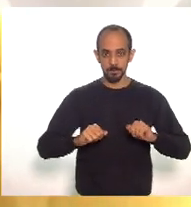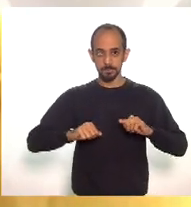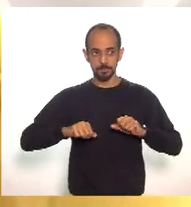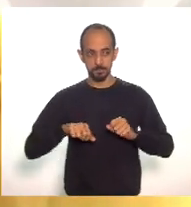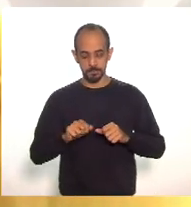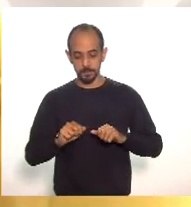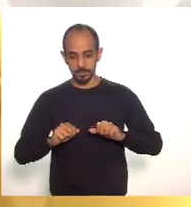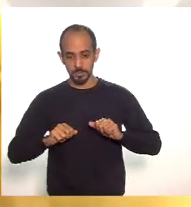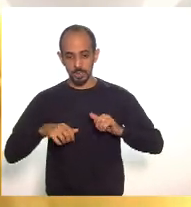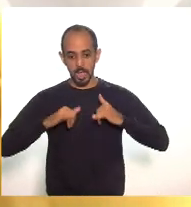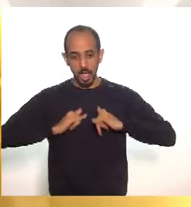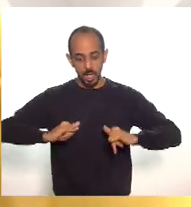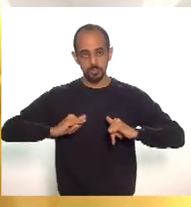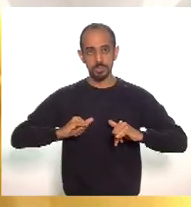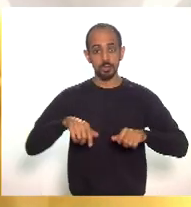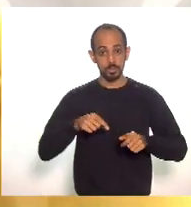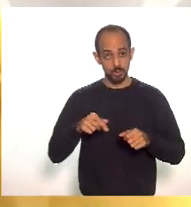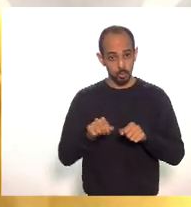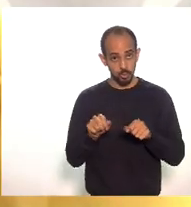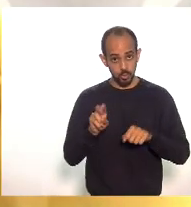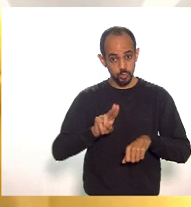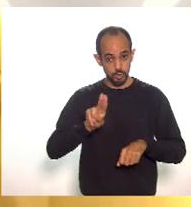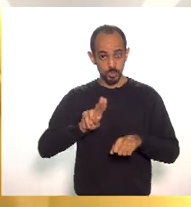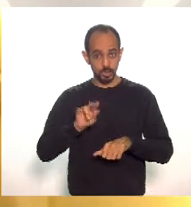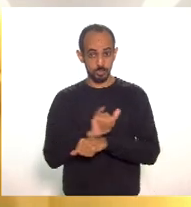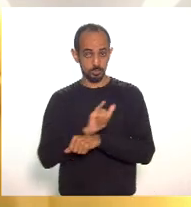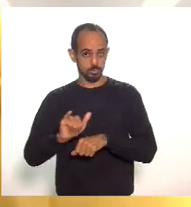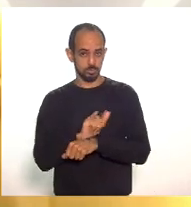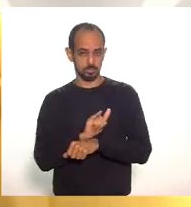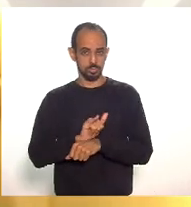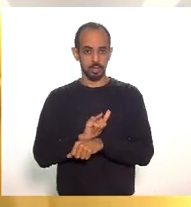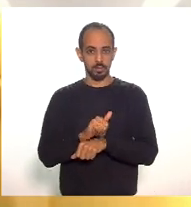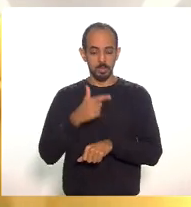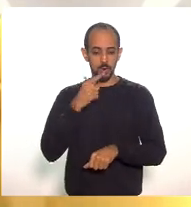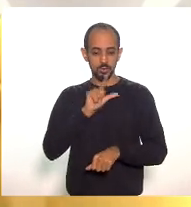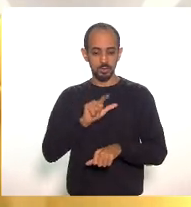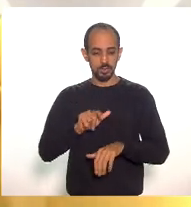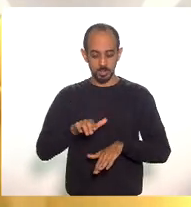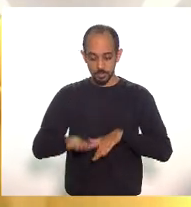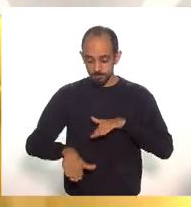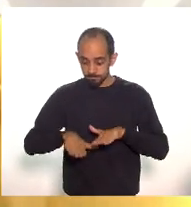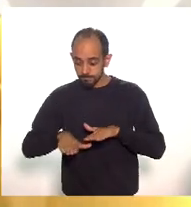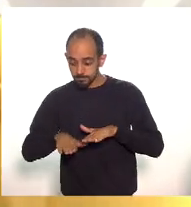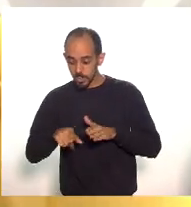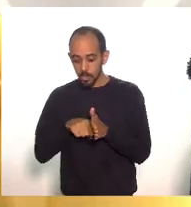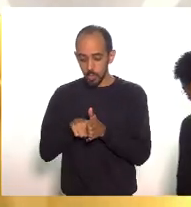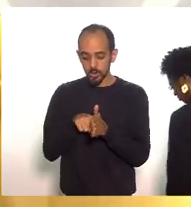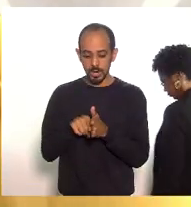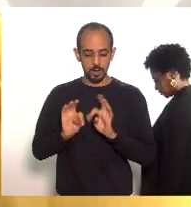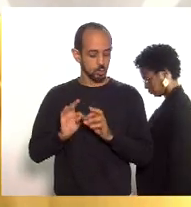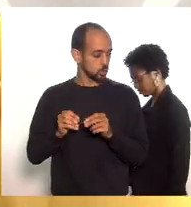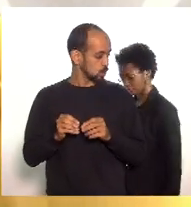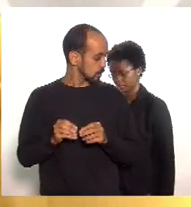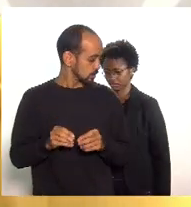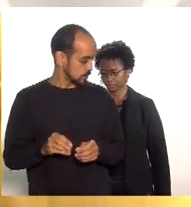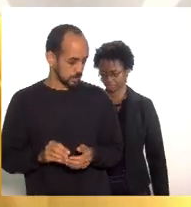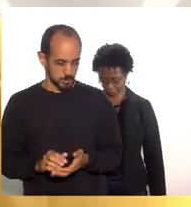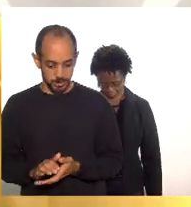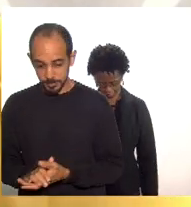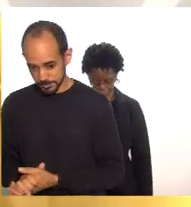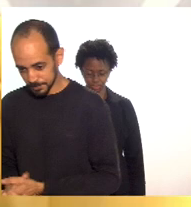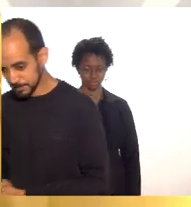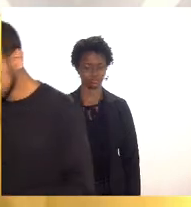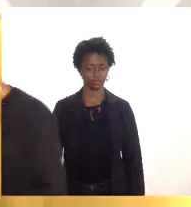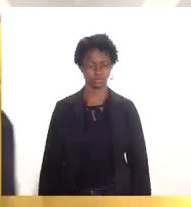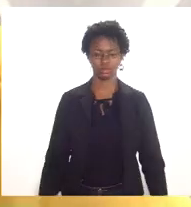prêmio é e que é esse que vai permitir o rastreamento não só de mensagens mas também como de